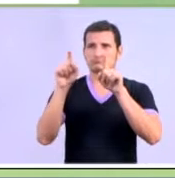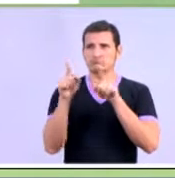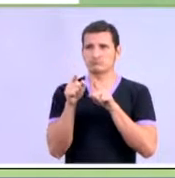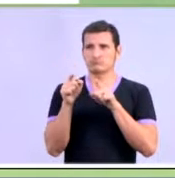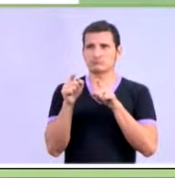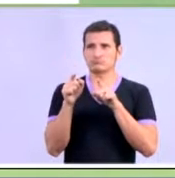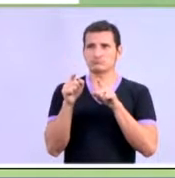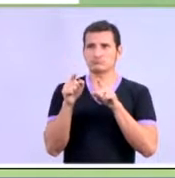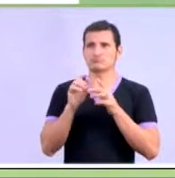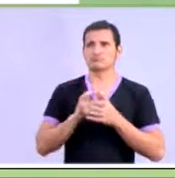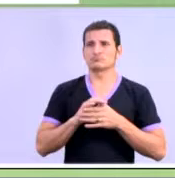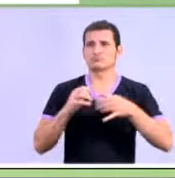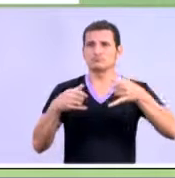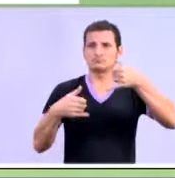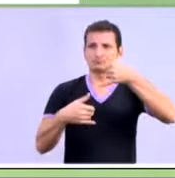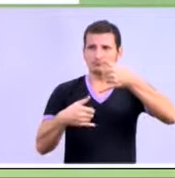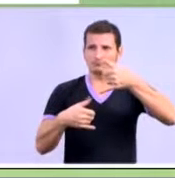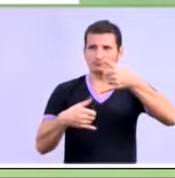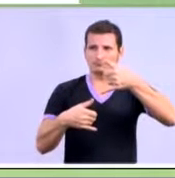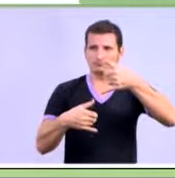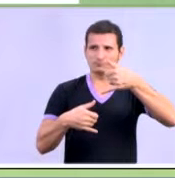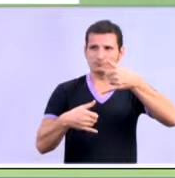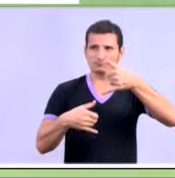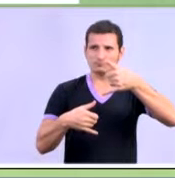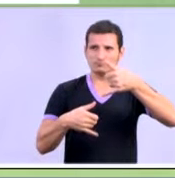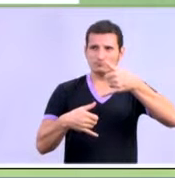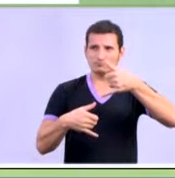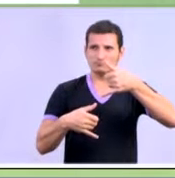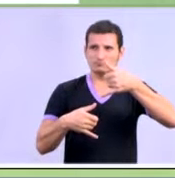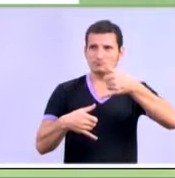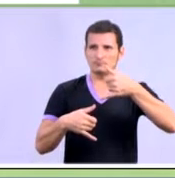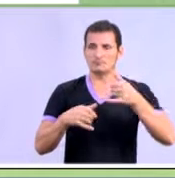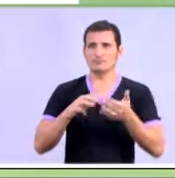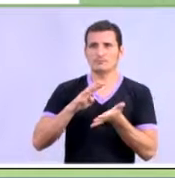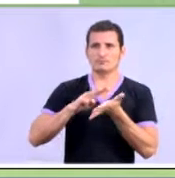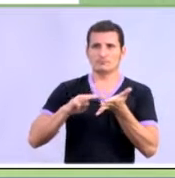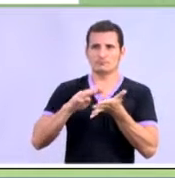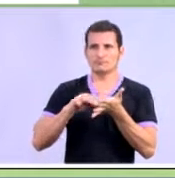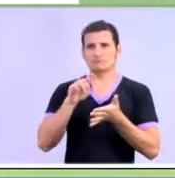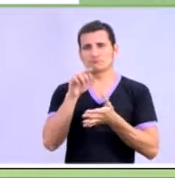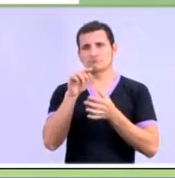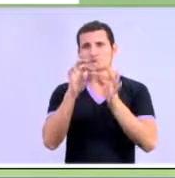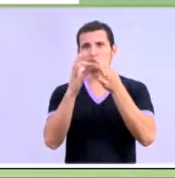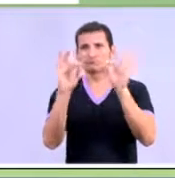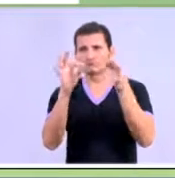parênteses, o abre e fecha chaves. Então, os nossos métodos têm essa estrutura.